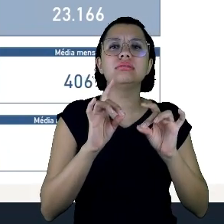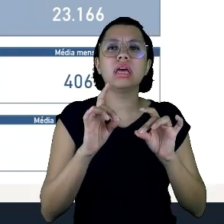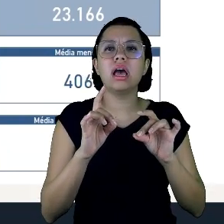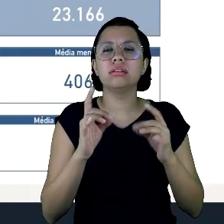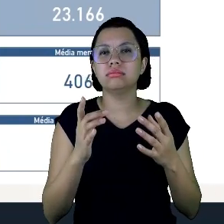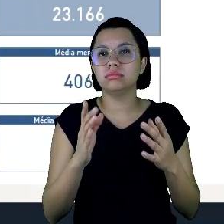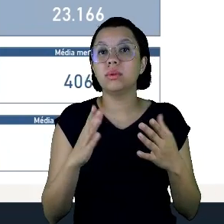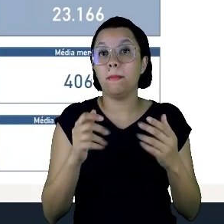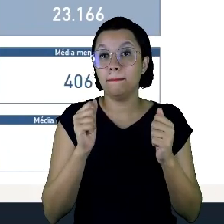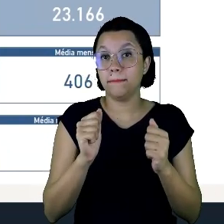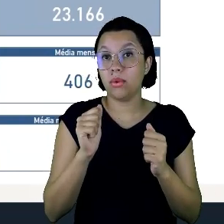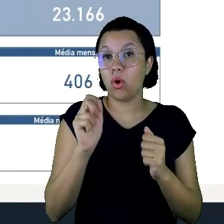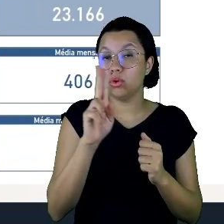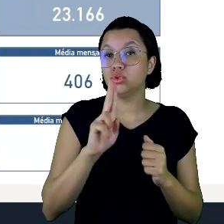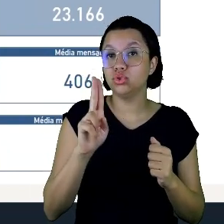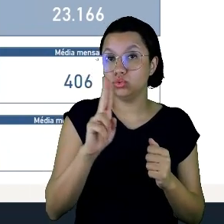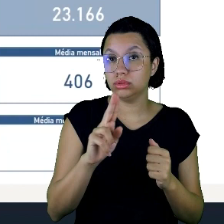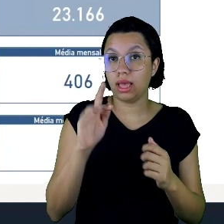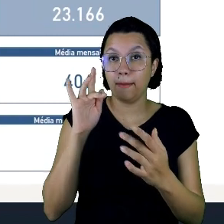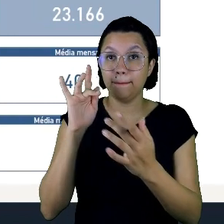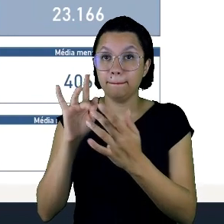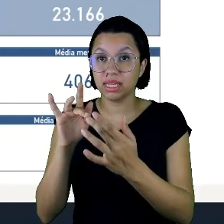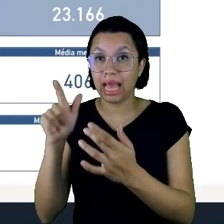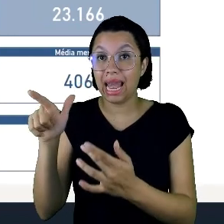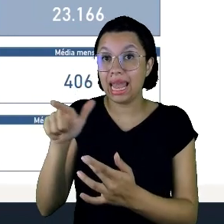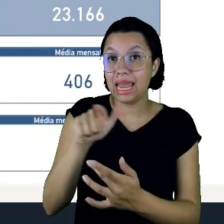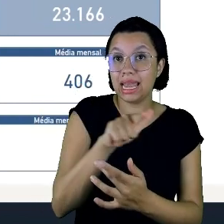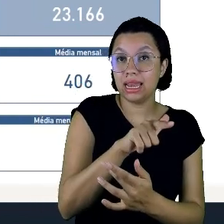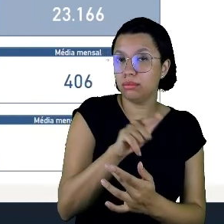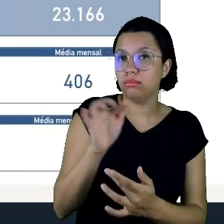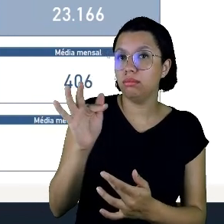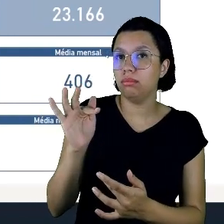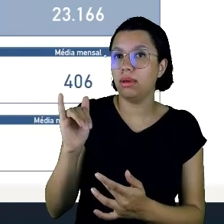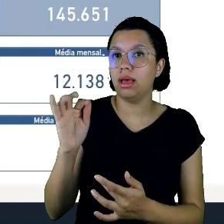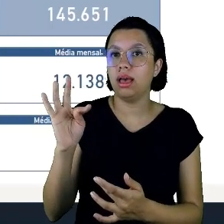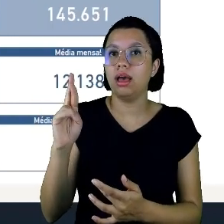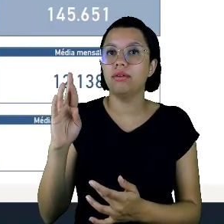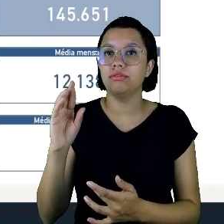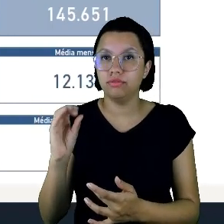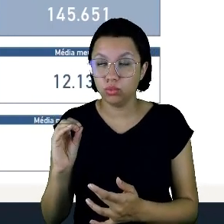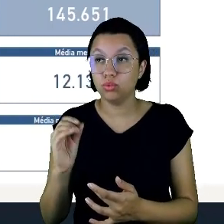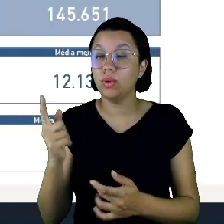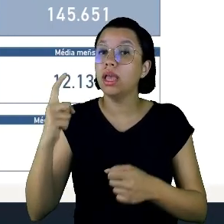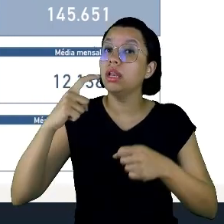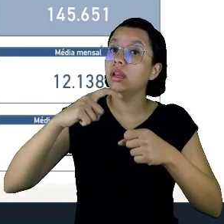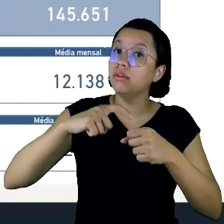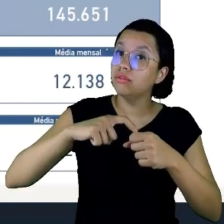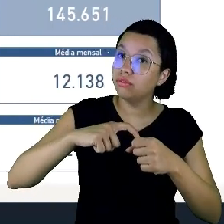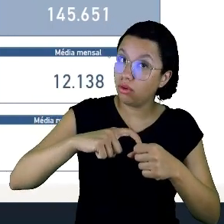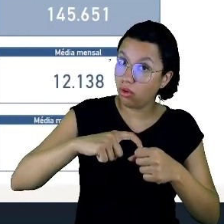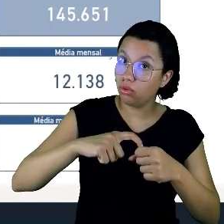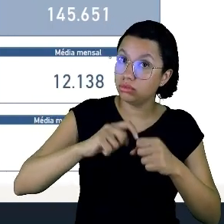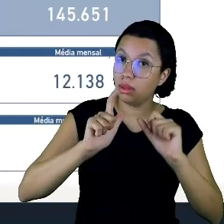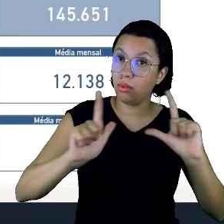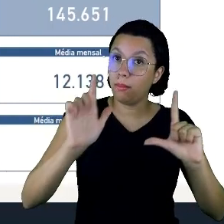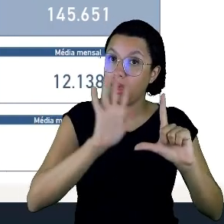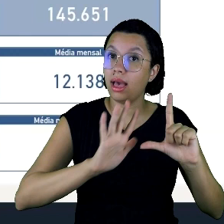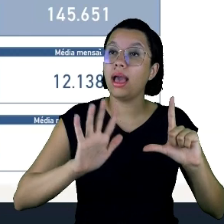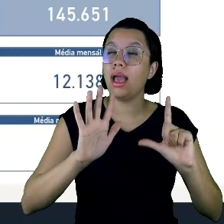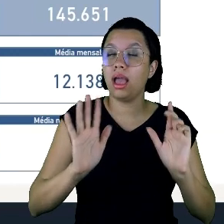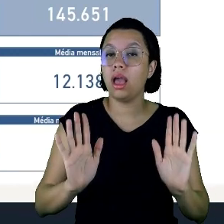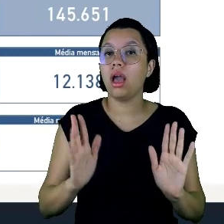que está selecionado além do seu, você pode utilizar essa funcionalidade de limpar filtros, que ele retorna para